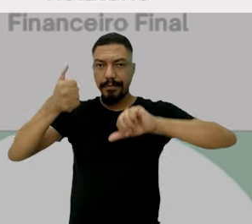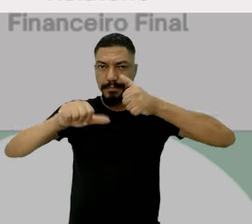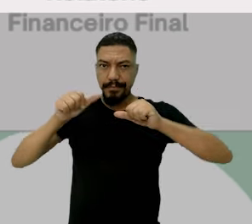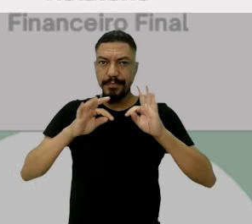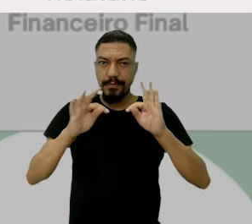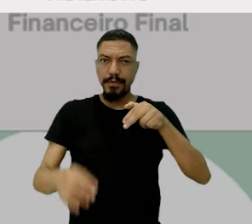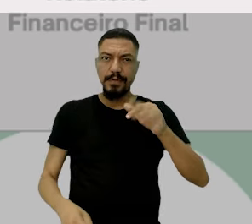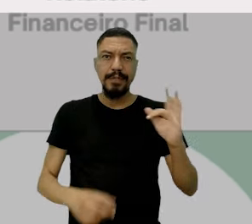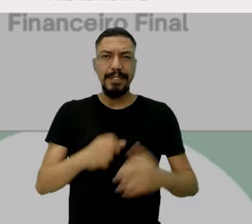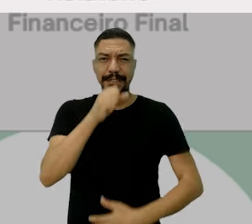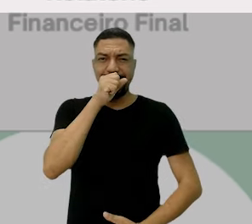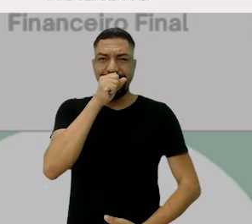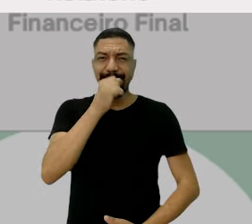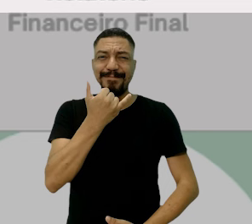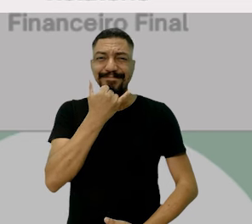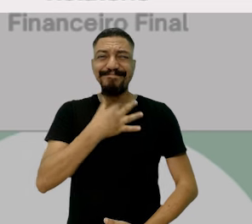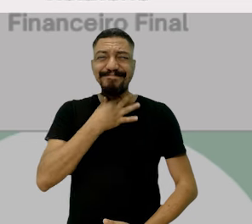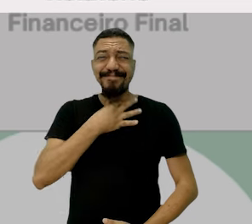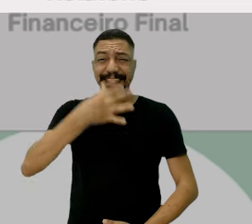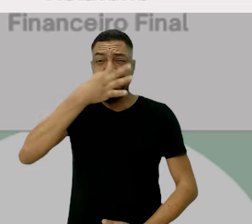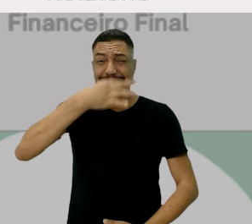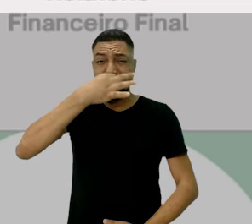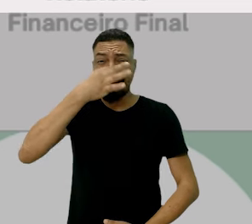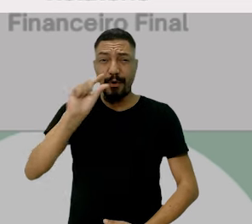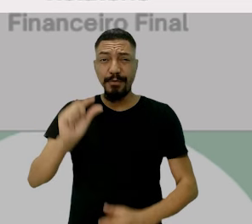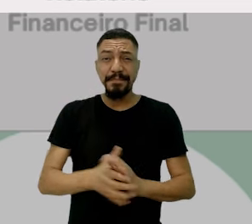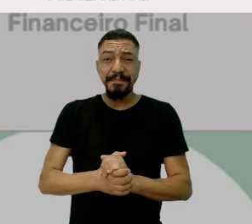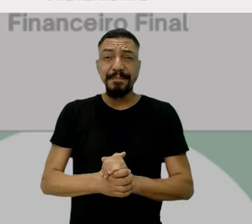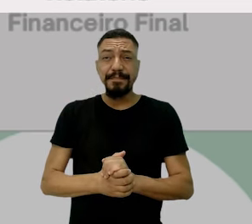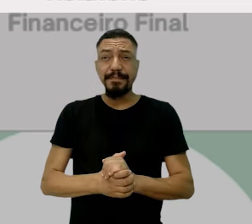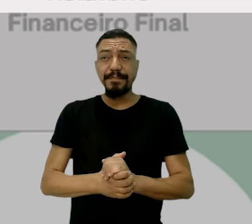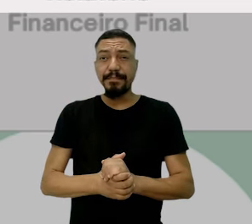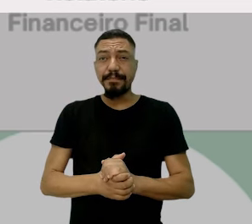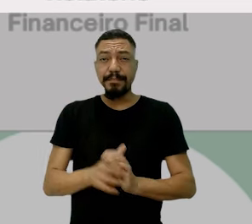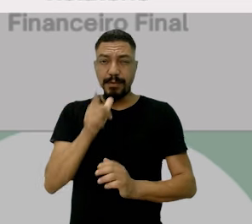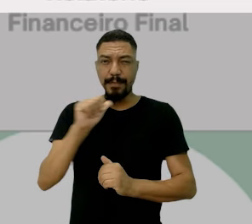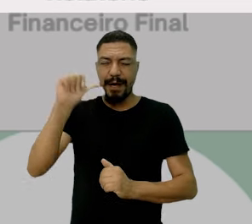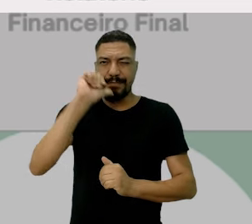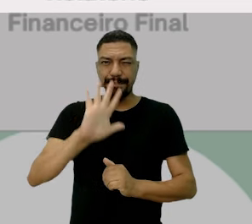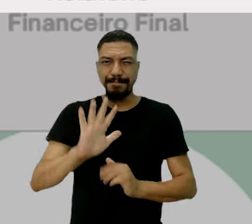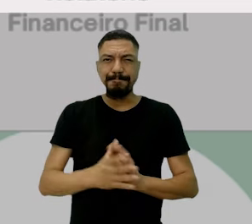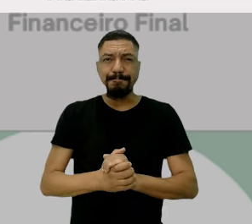Gente, eu estou um pouco gripada, então vou dar uma tossidinha no meio. Vou tomar minha aguinha.